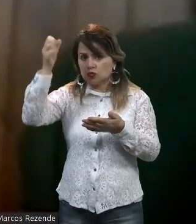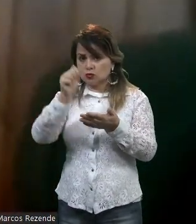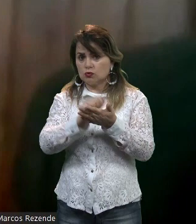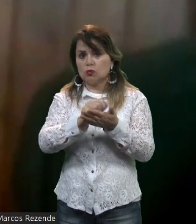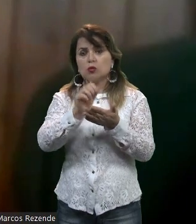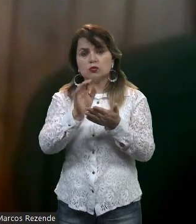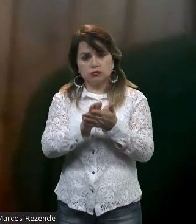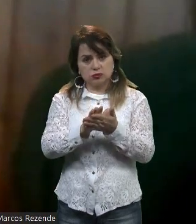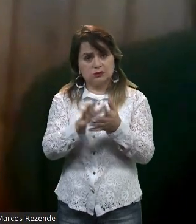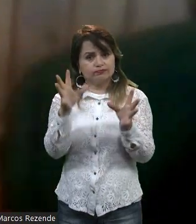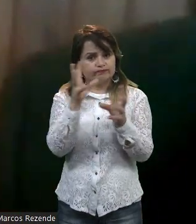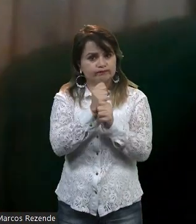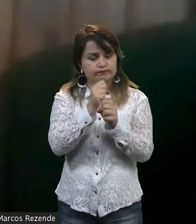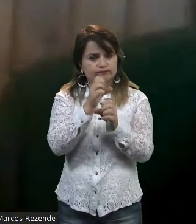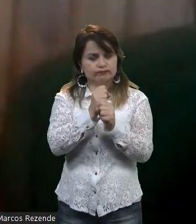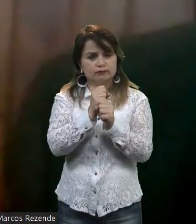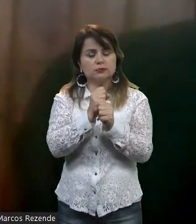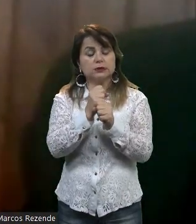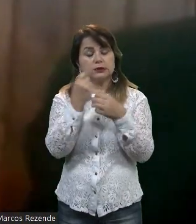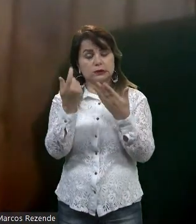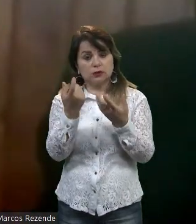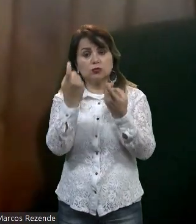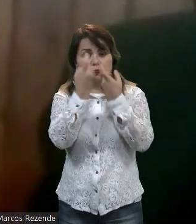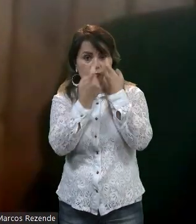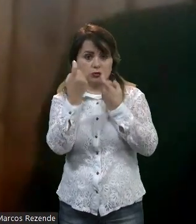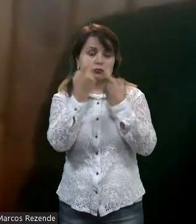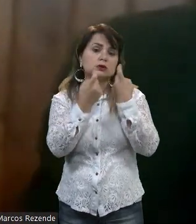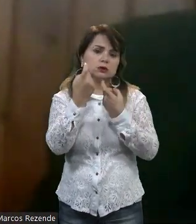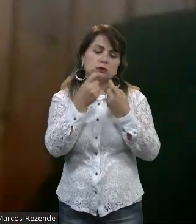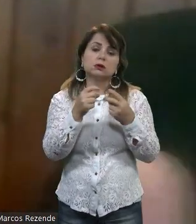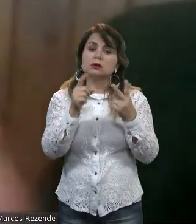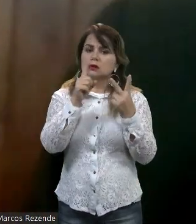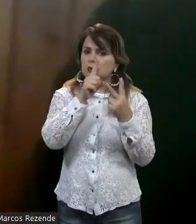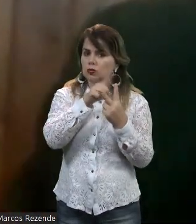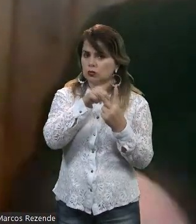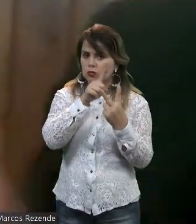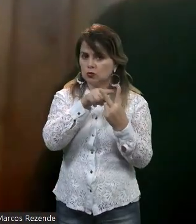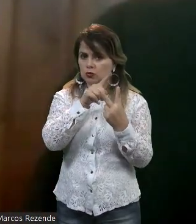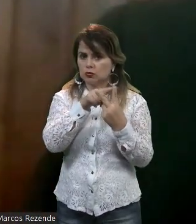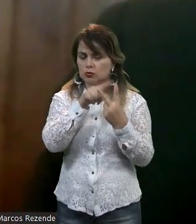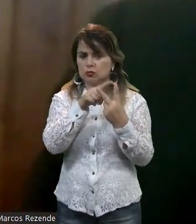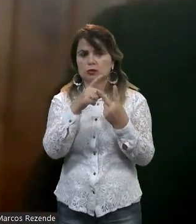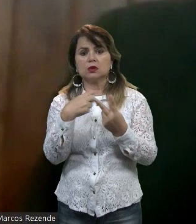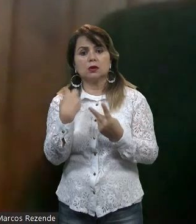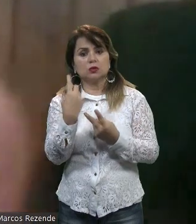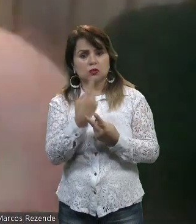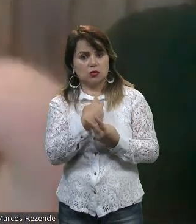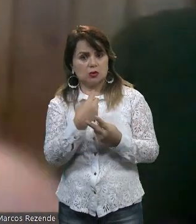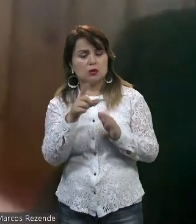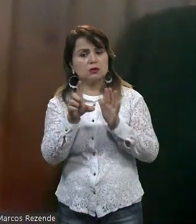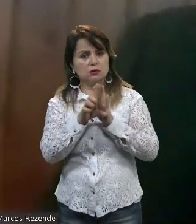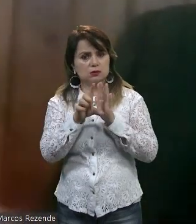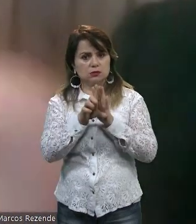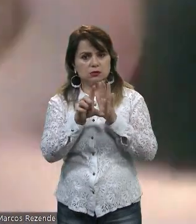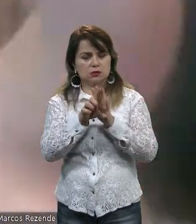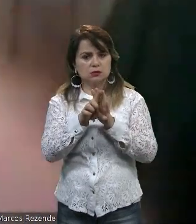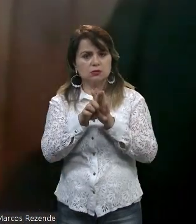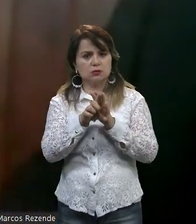monetária. Essa é uma preocupação. A outra preocupação é se nós, legisladores, não estaremos